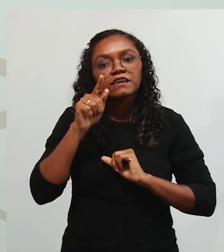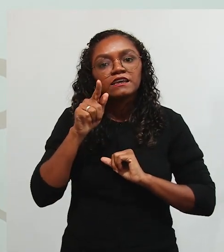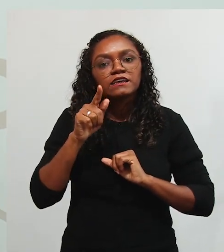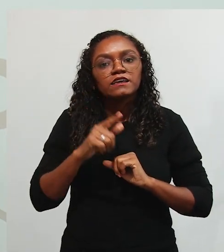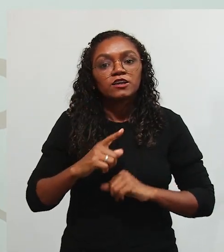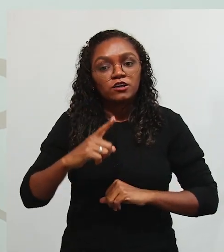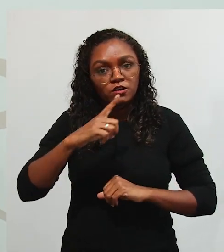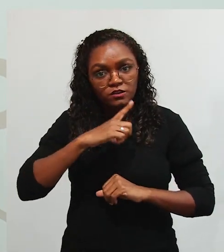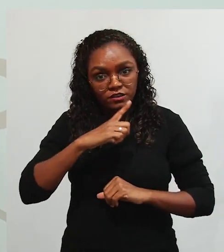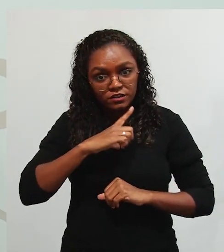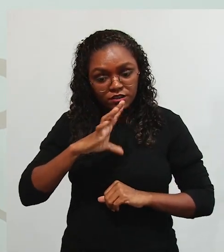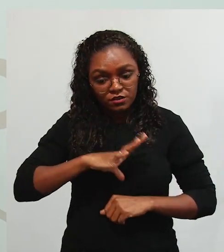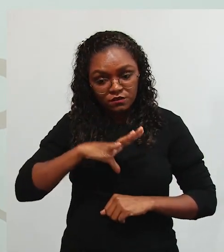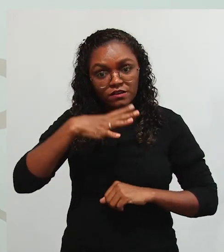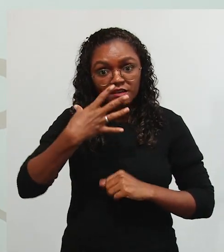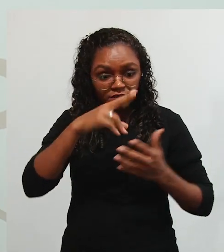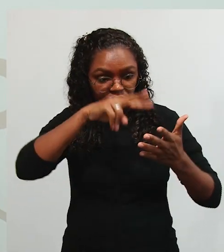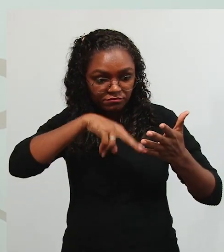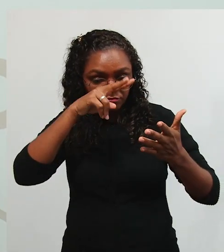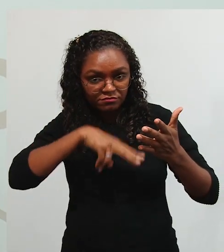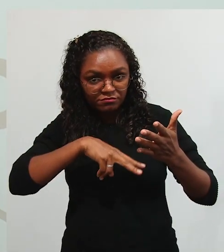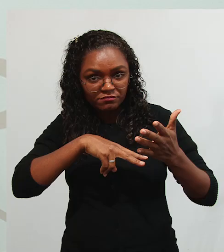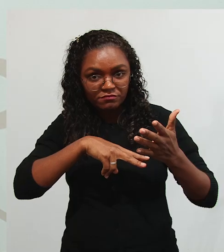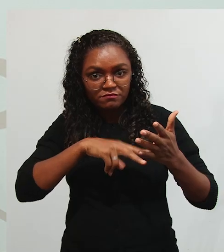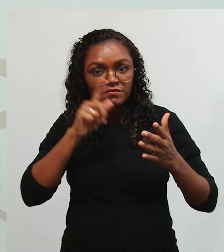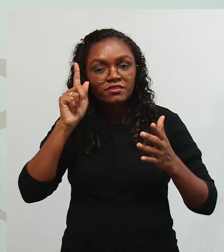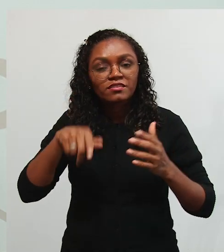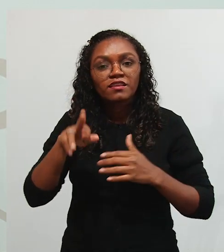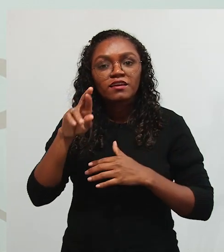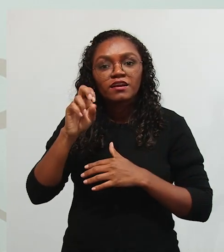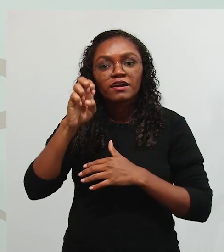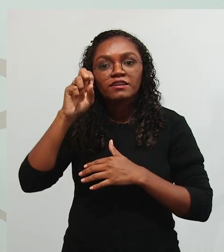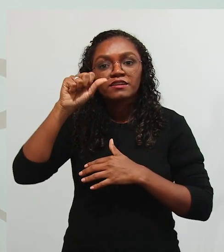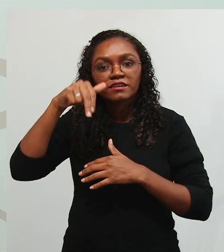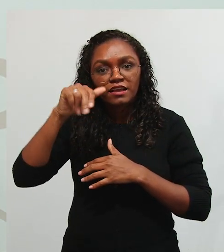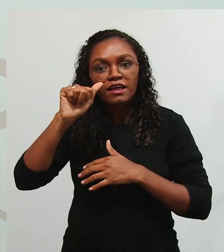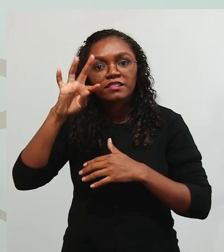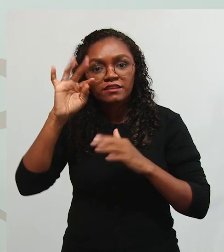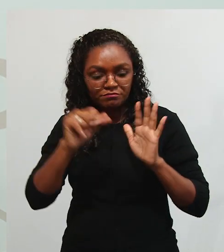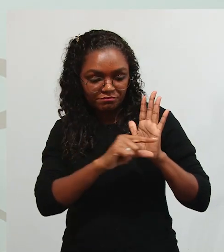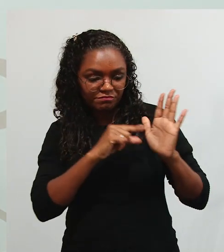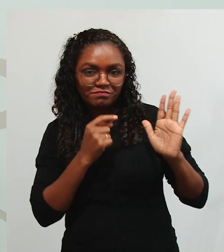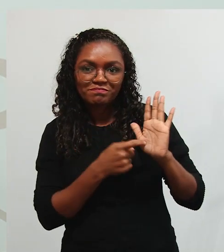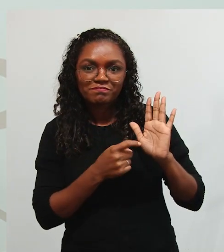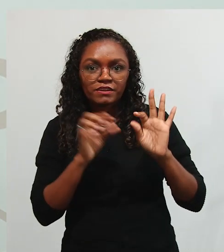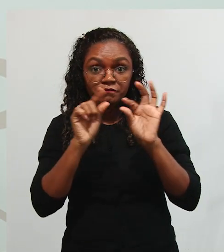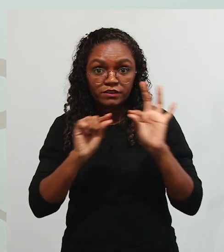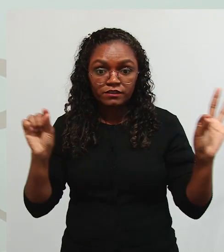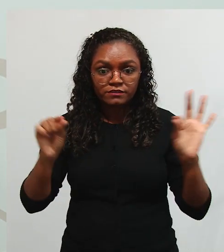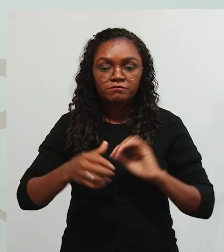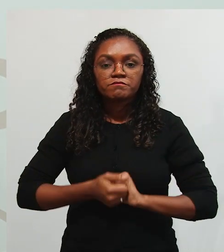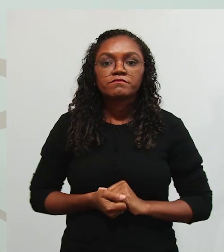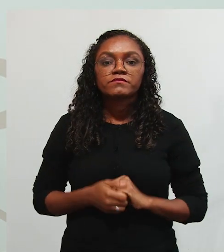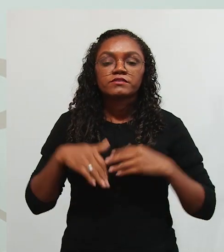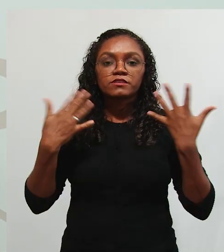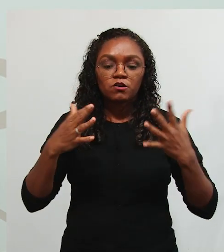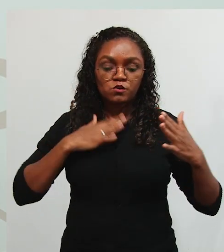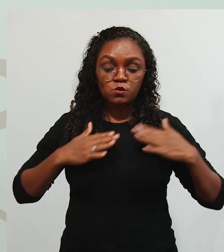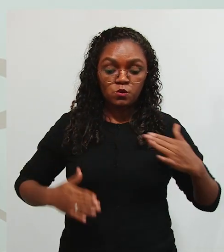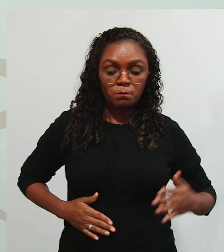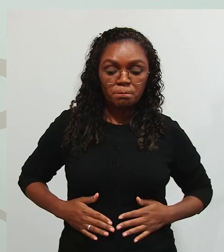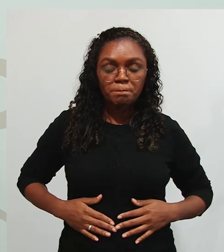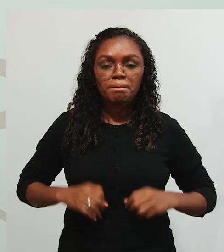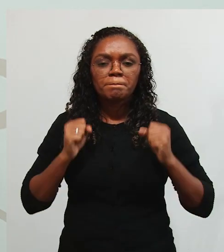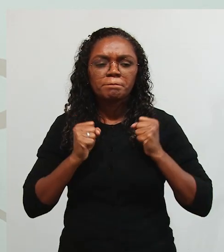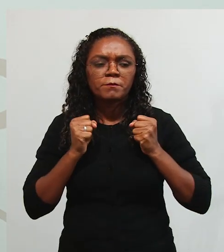tenham coragem aí você nas suas leituras, que é da Renata Meirelles. Com o corpo,